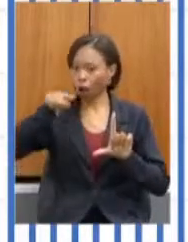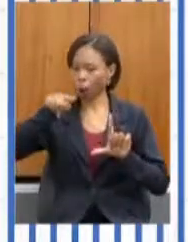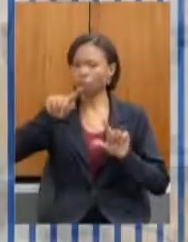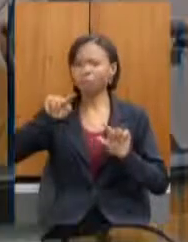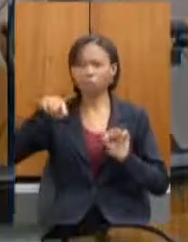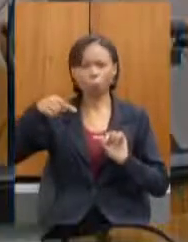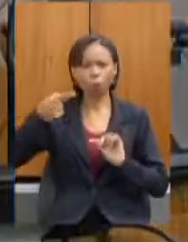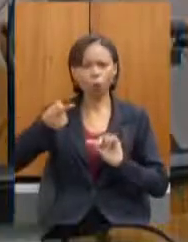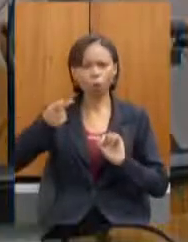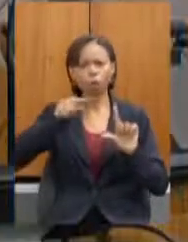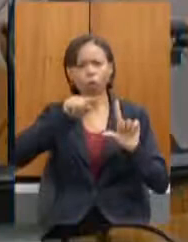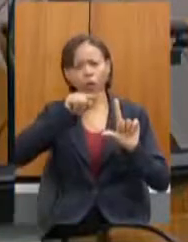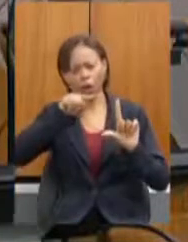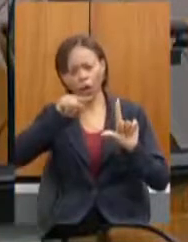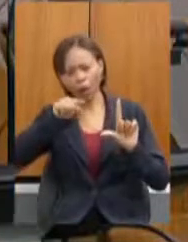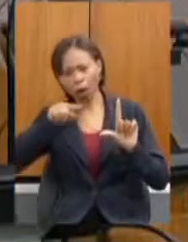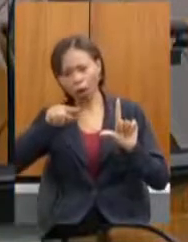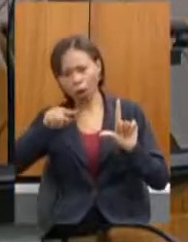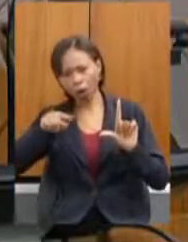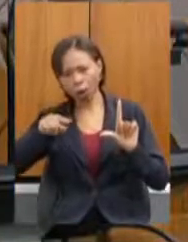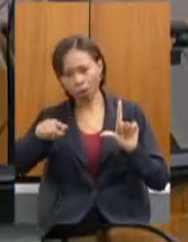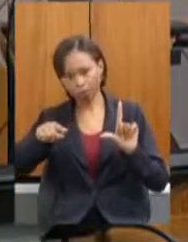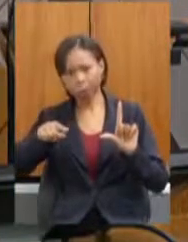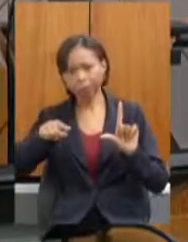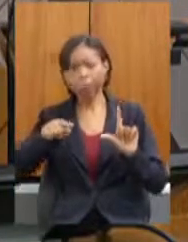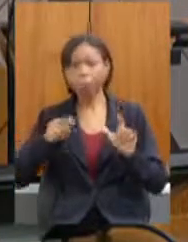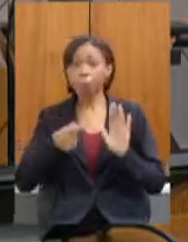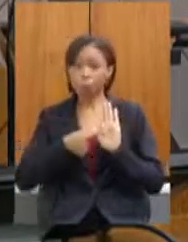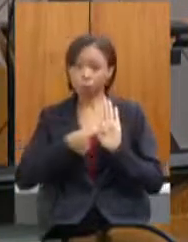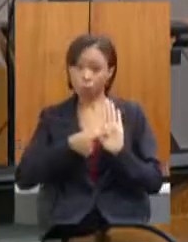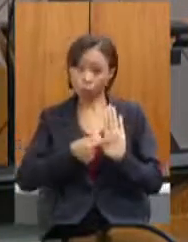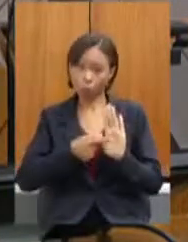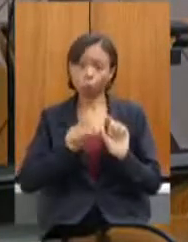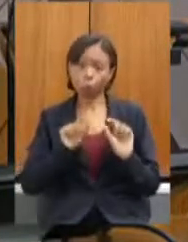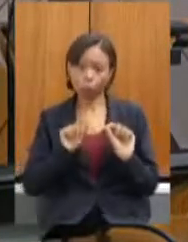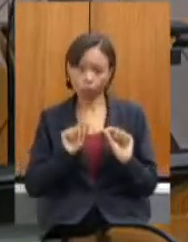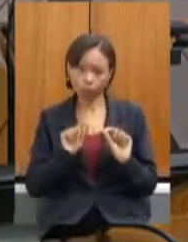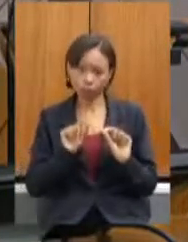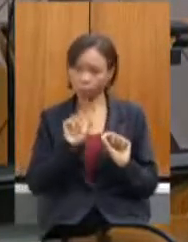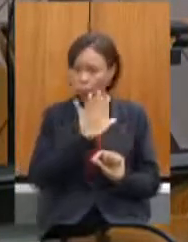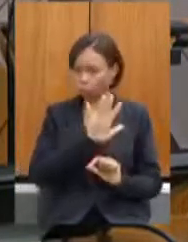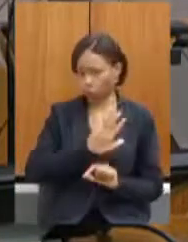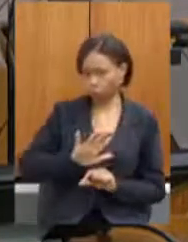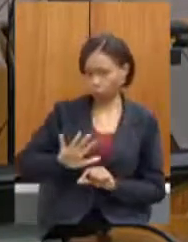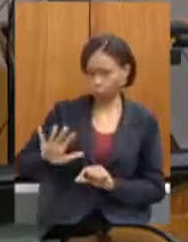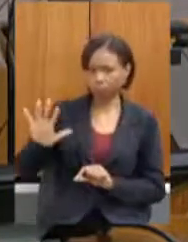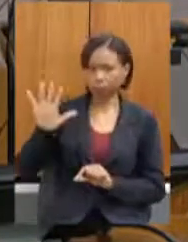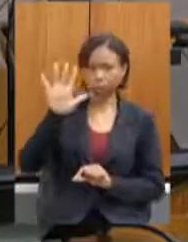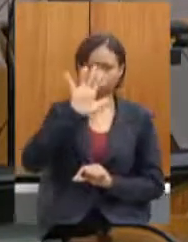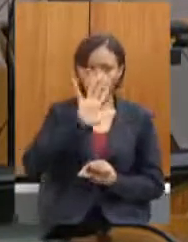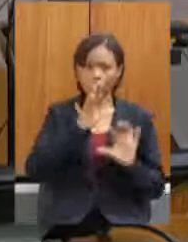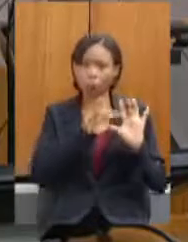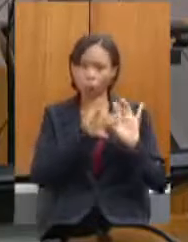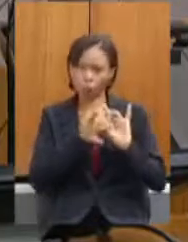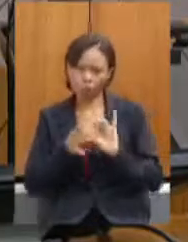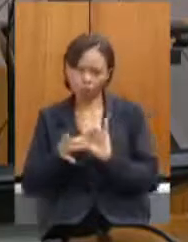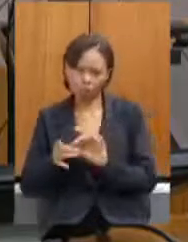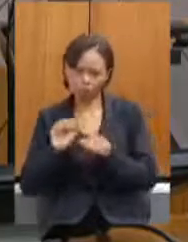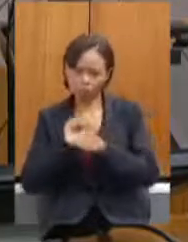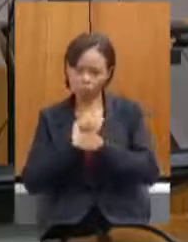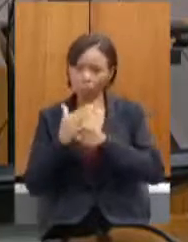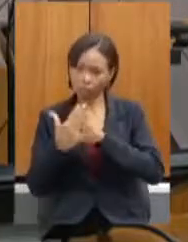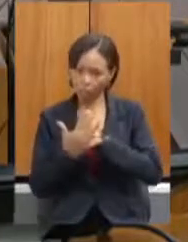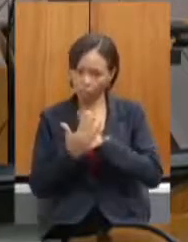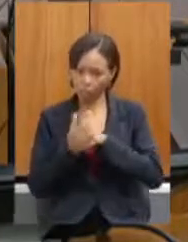para frente veio caindo progressivamente Isso mostra que de uma forma geral no contexto da epidemia